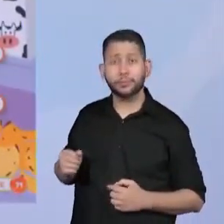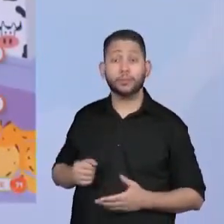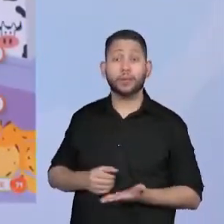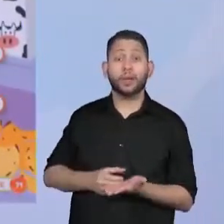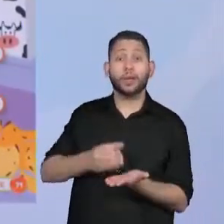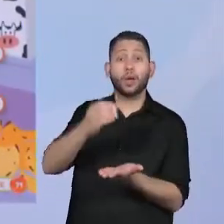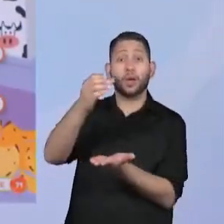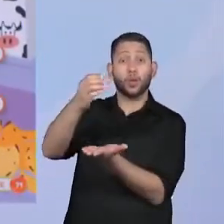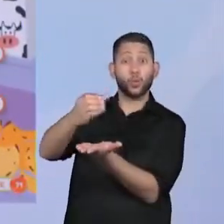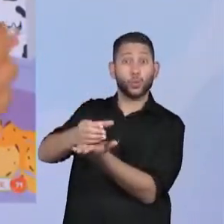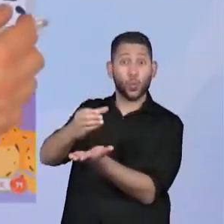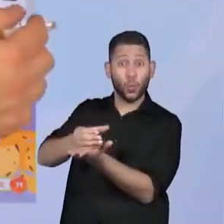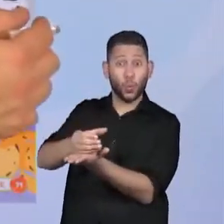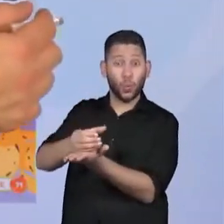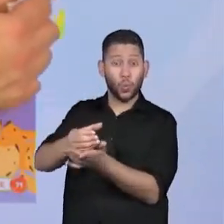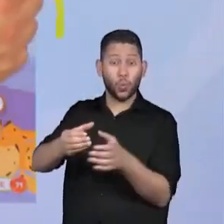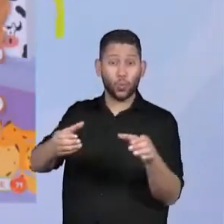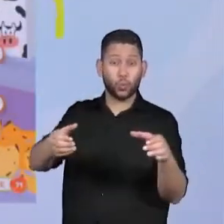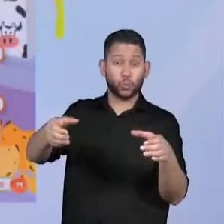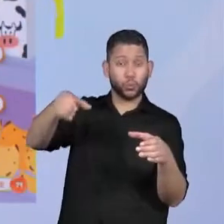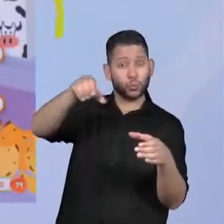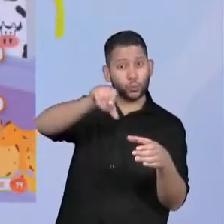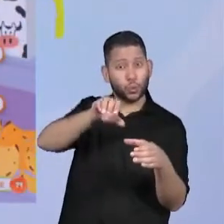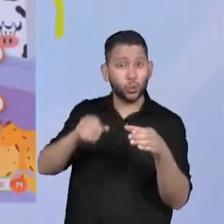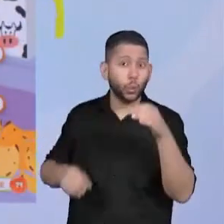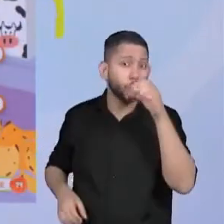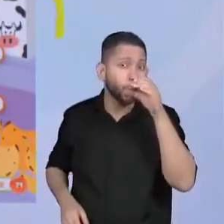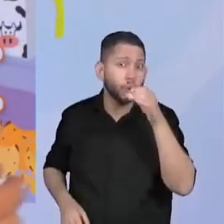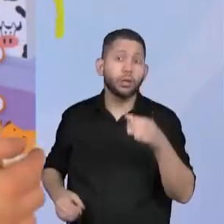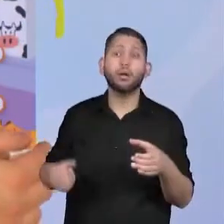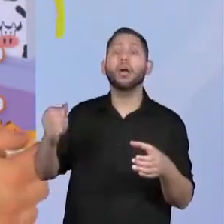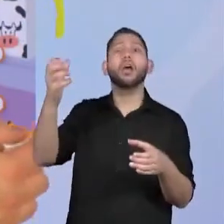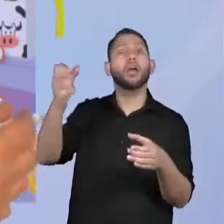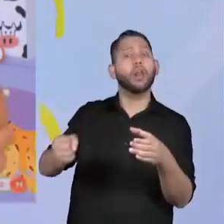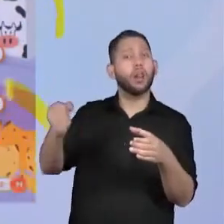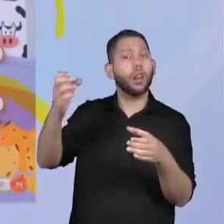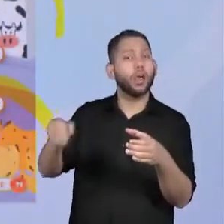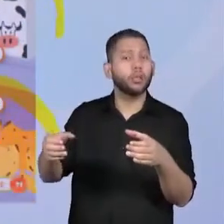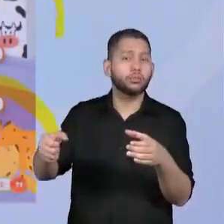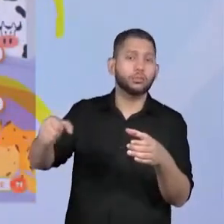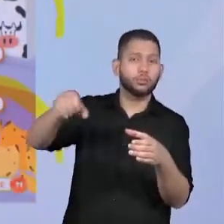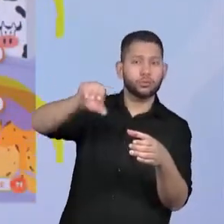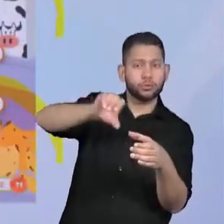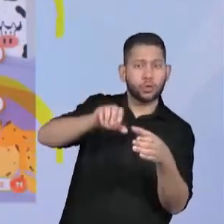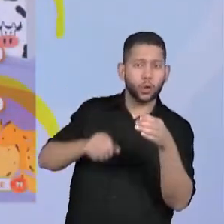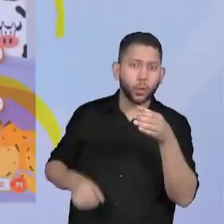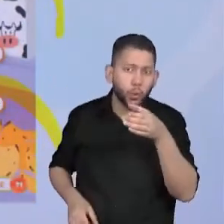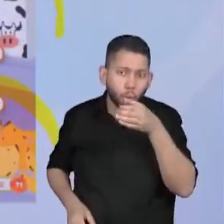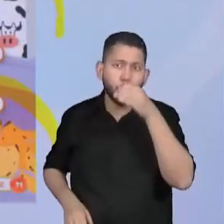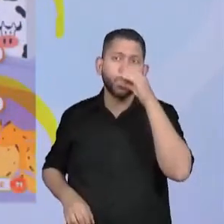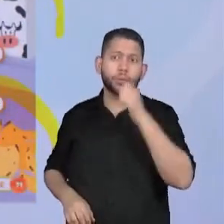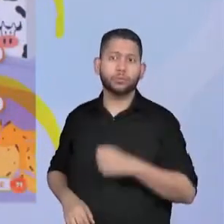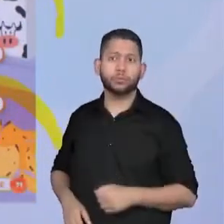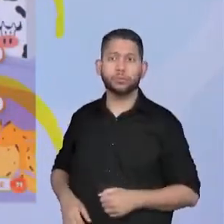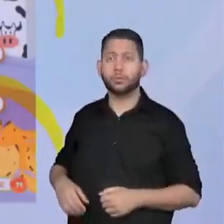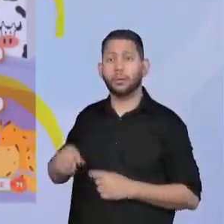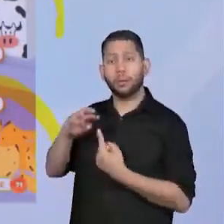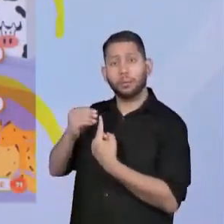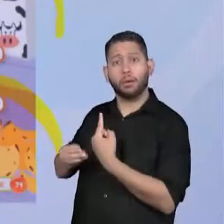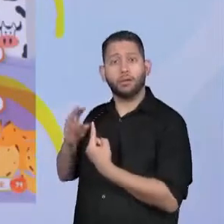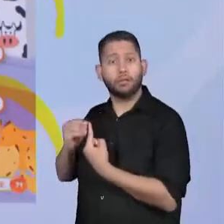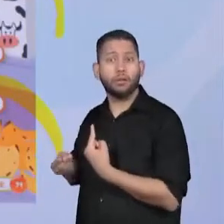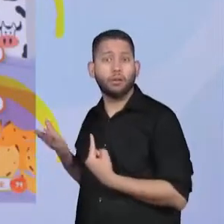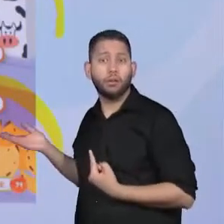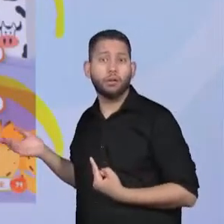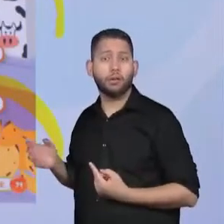suco, temos leite também, mais frutas aqui, ovos. E aí, você